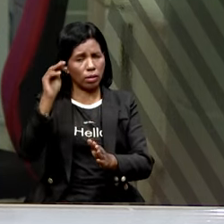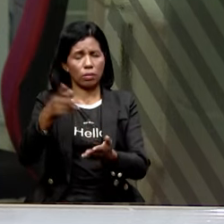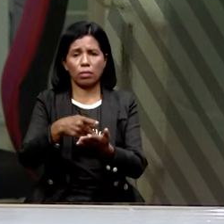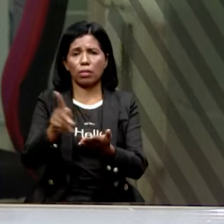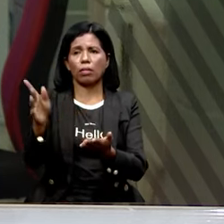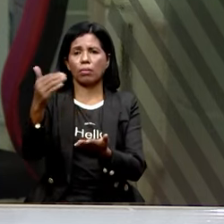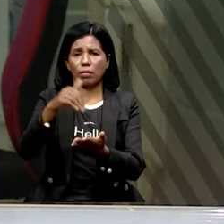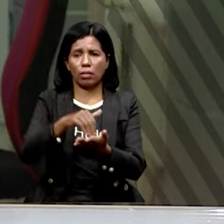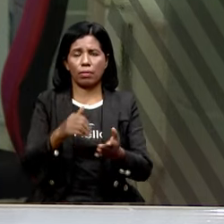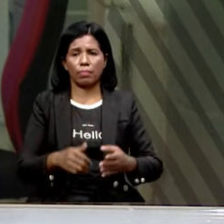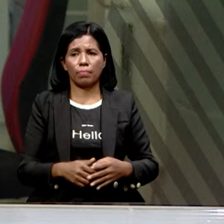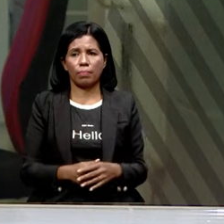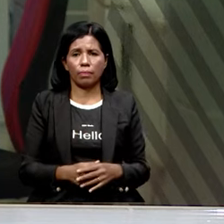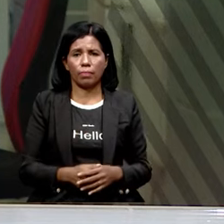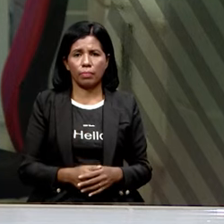recompensação.